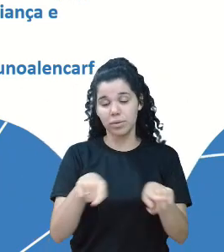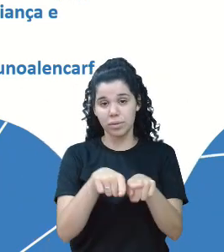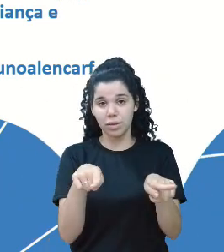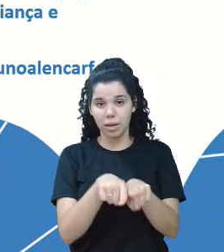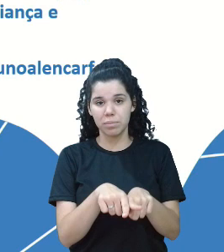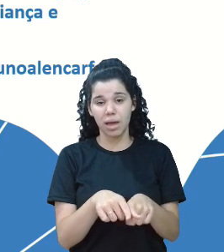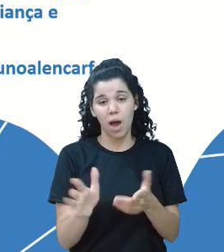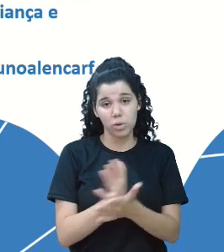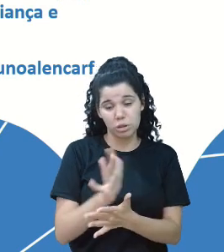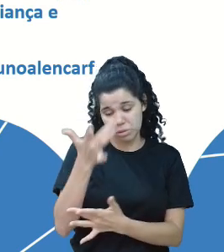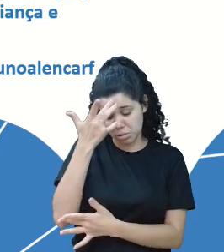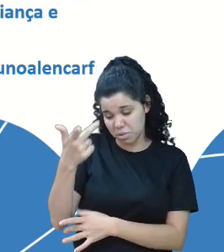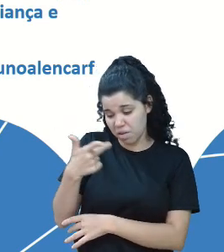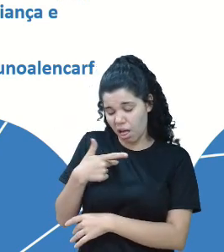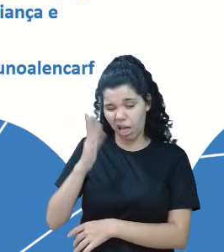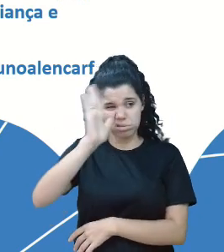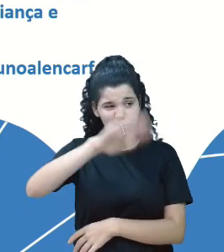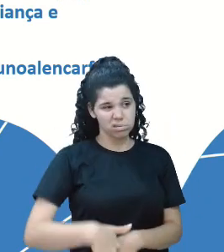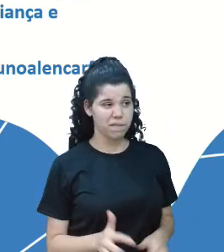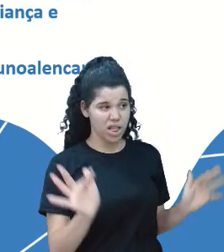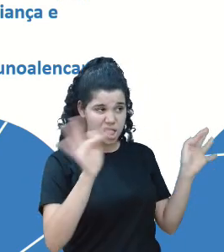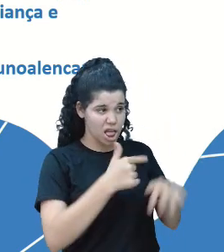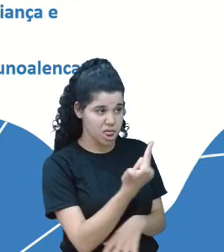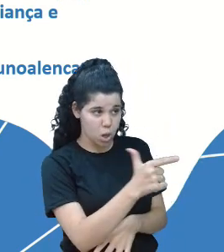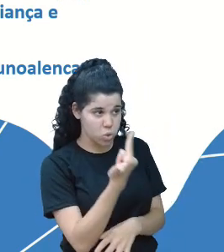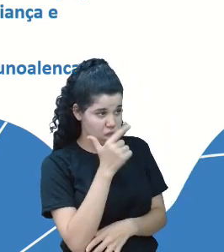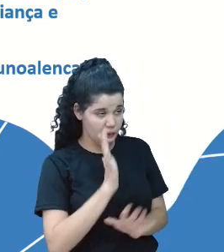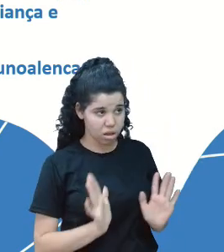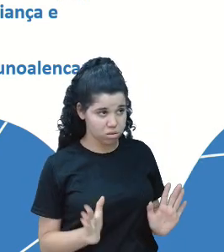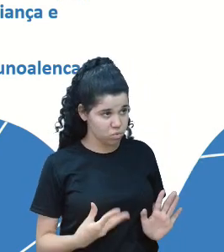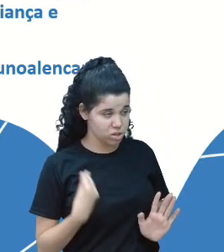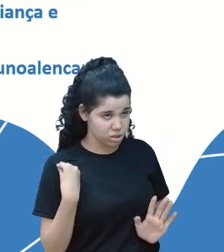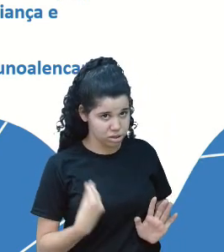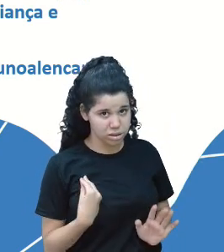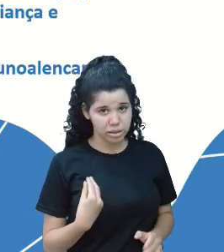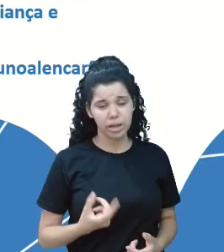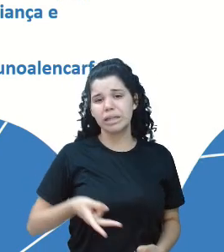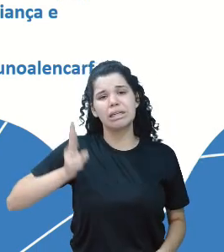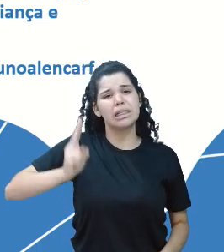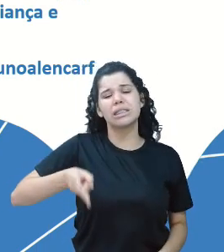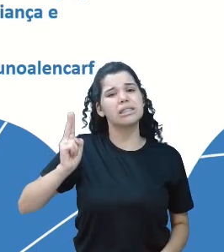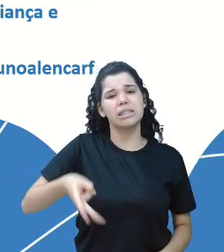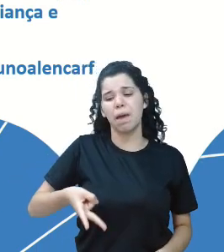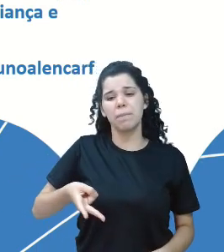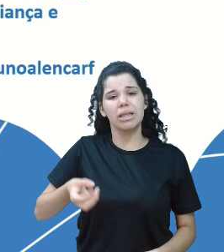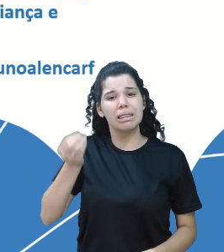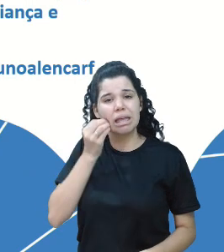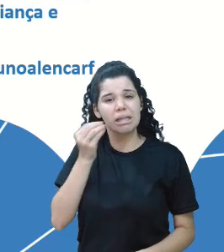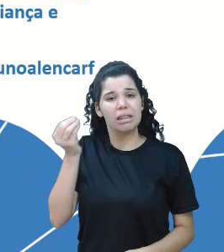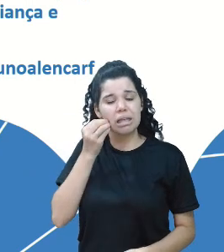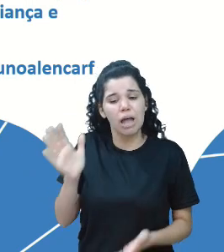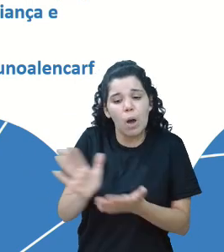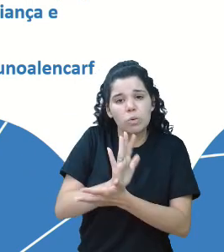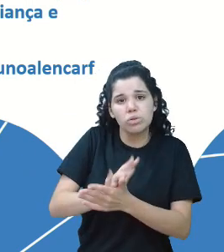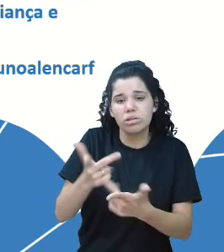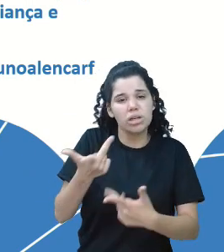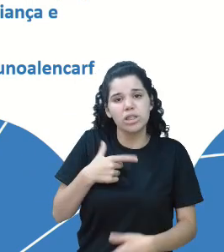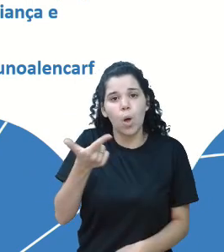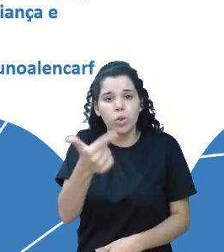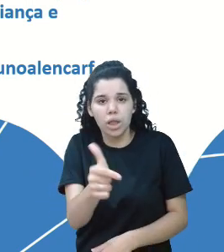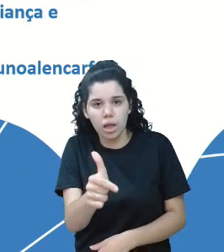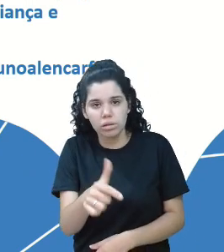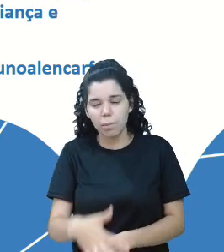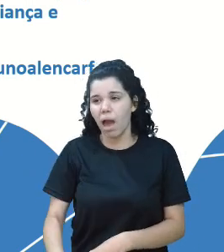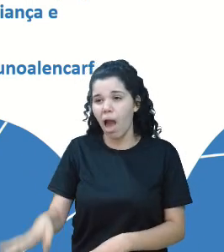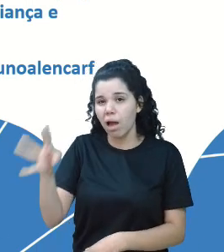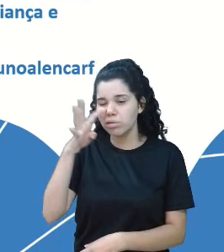felicidade não existe. Nunca estaríamos satisfeitos. Queremos sempre algo que nunca temos. Admiramos algo que